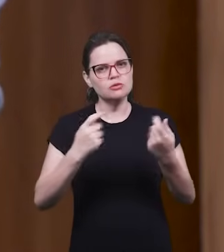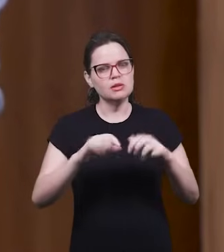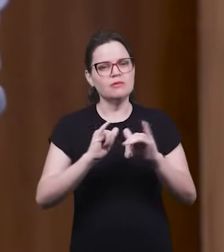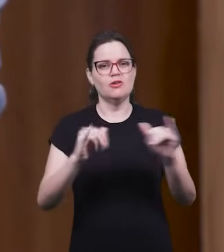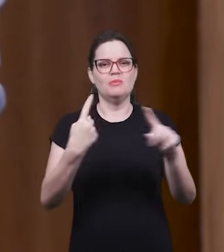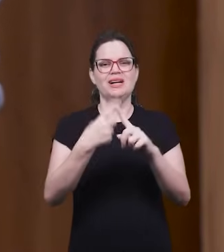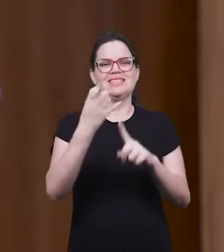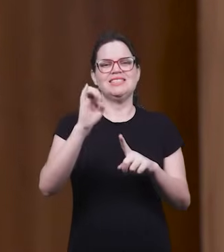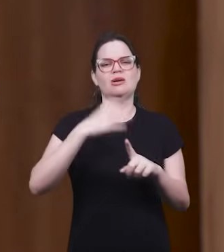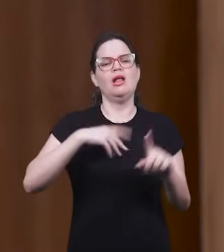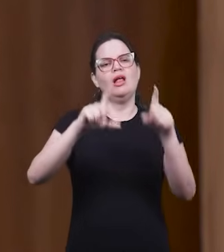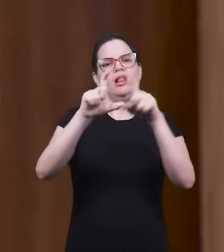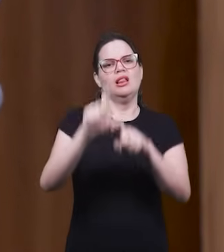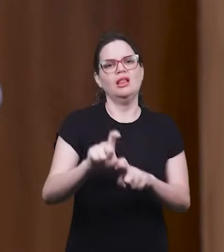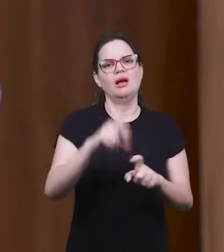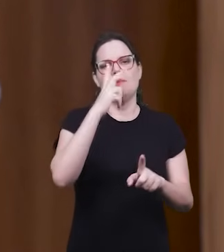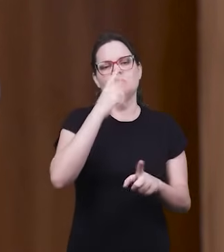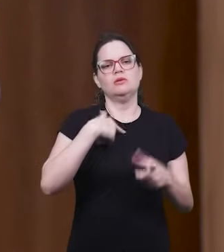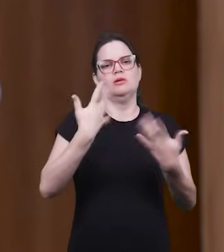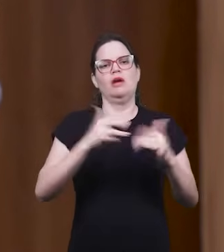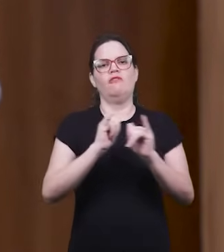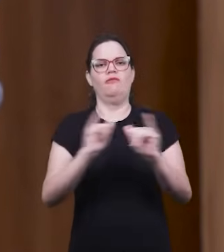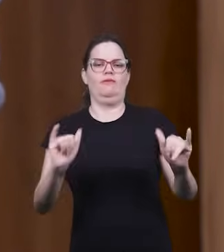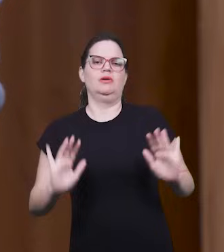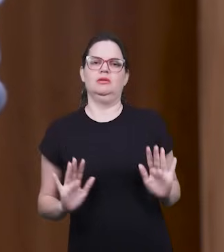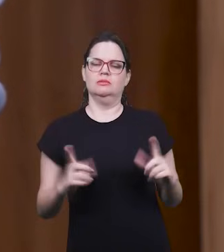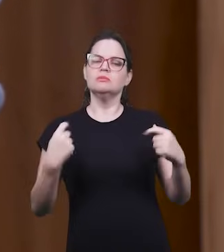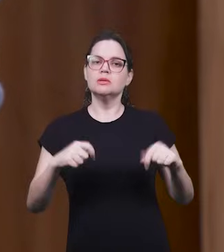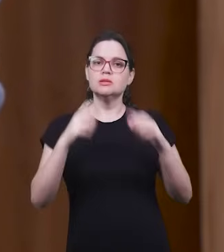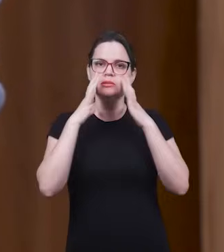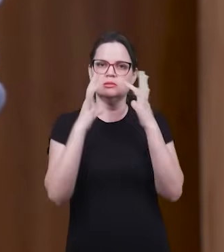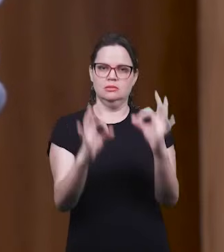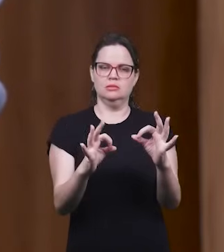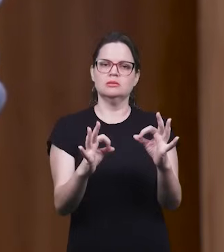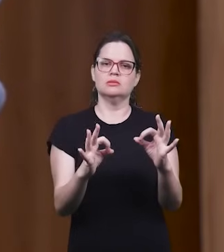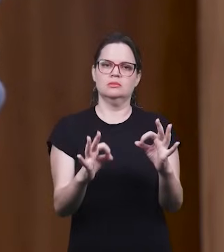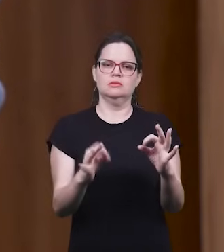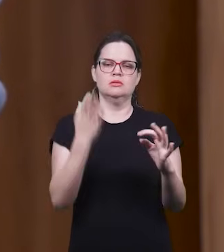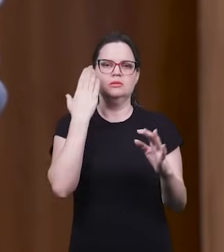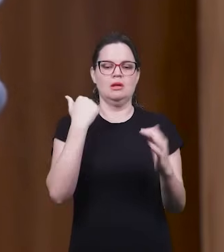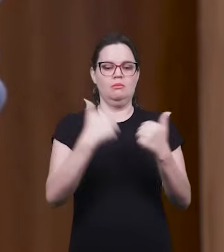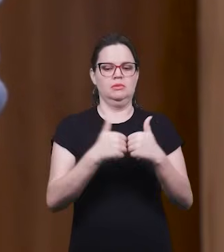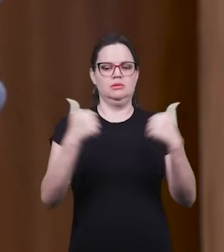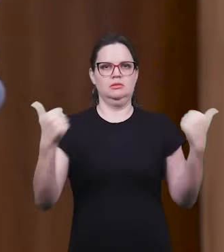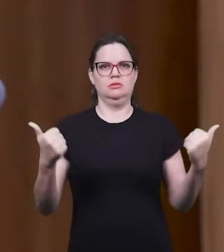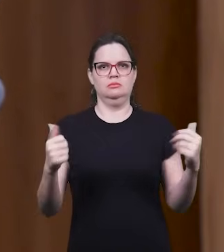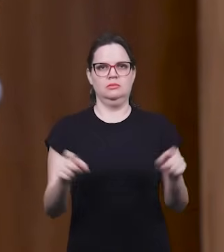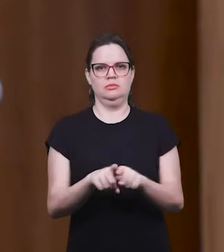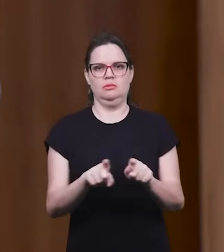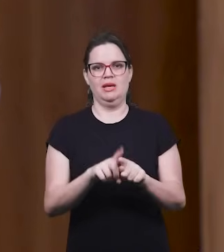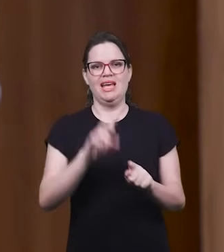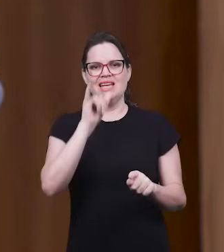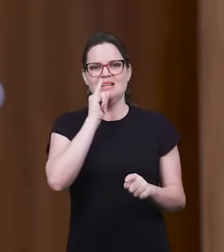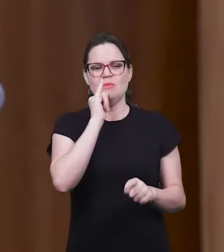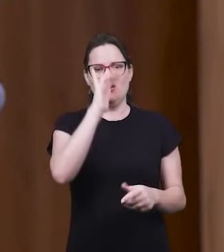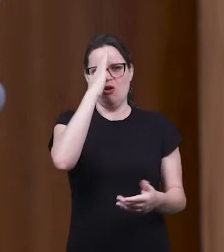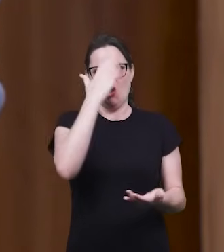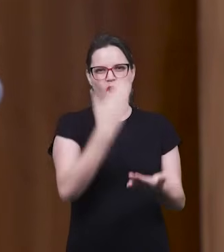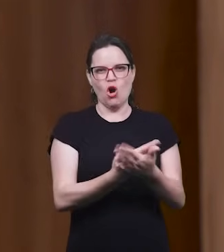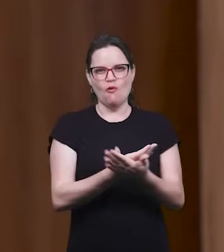Entende? Então, você tem que estar de olho. Outra coisa que é muito importante, você não pode confiar em